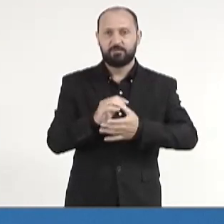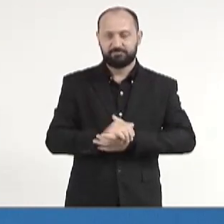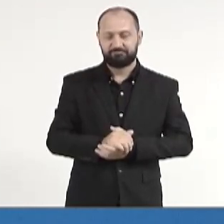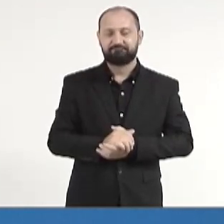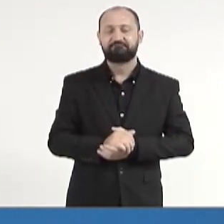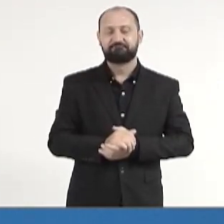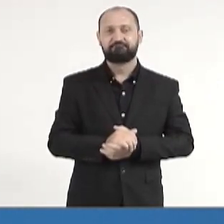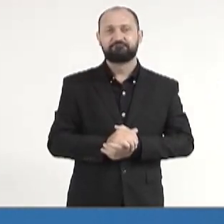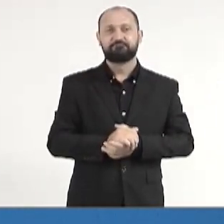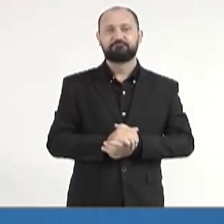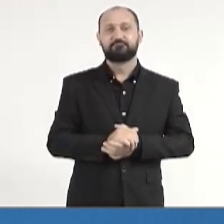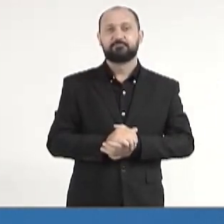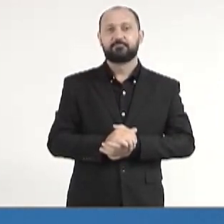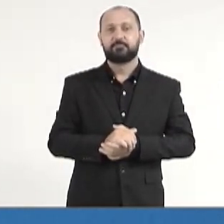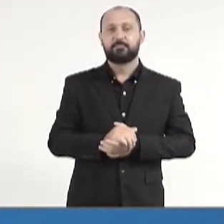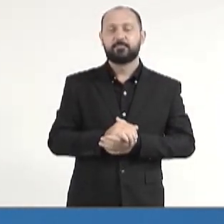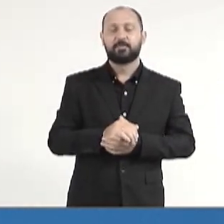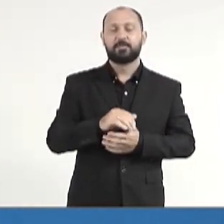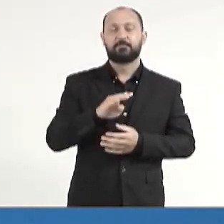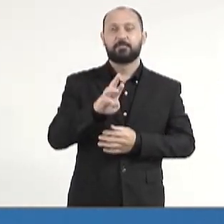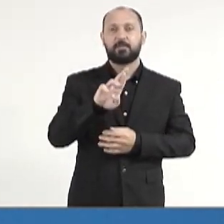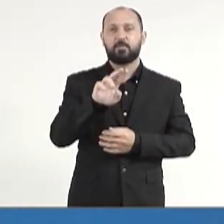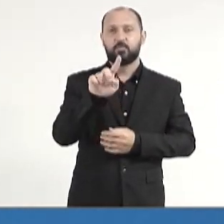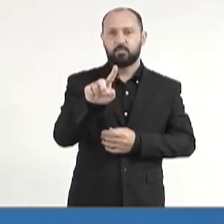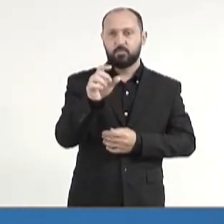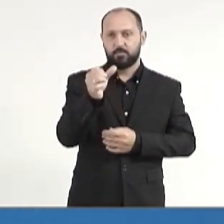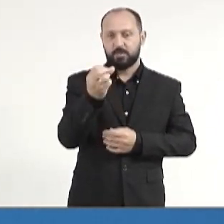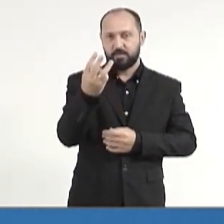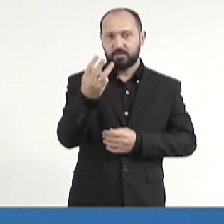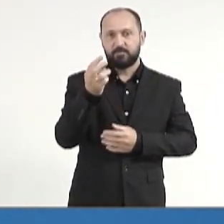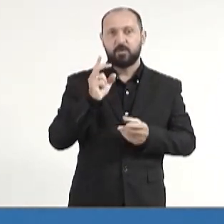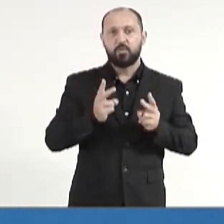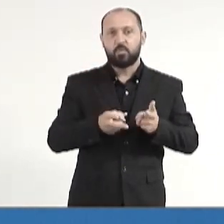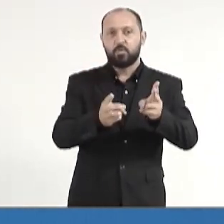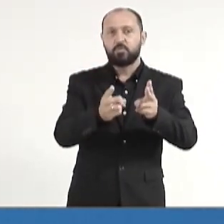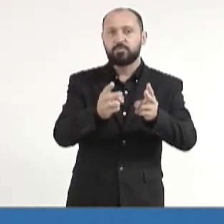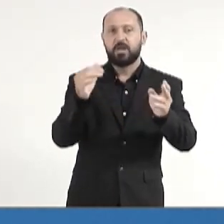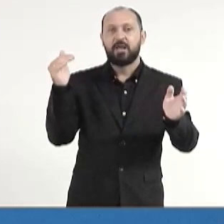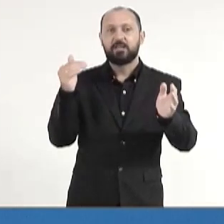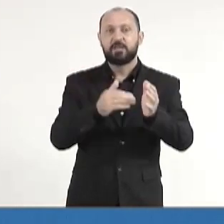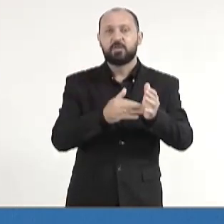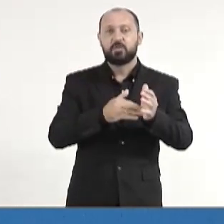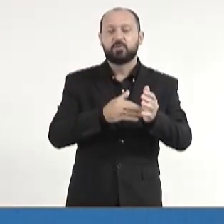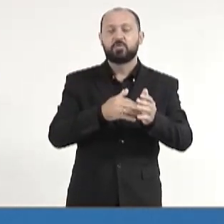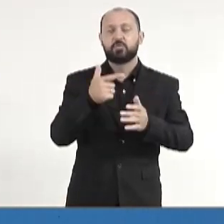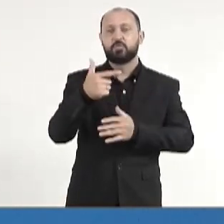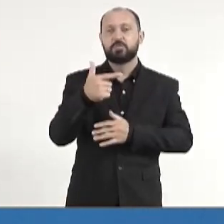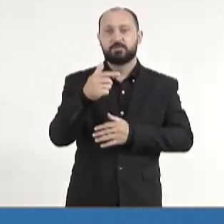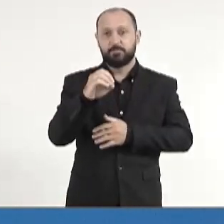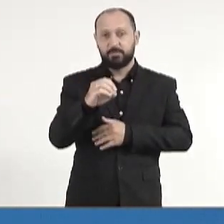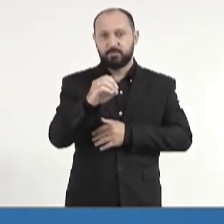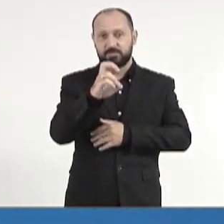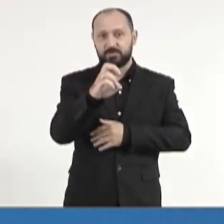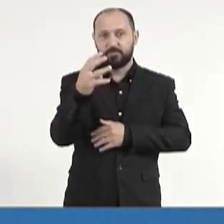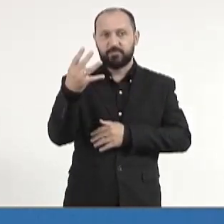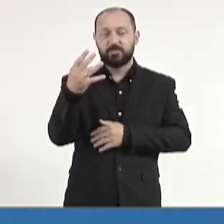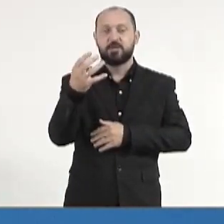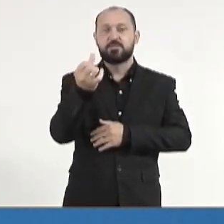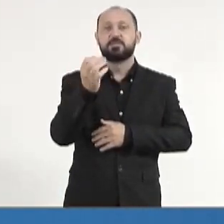porque a nossa BR-163, pela proposta, vai permanecer até 2054,